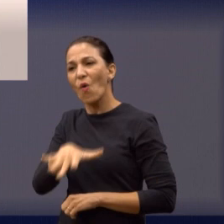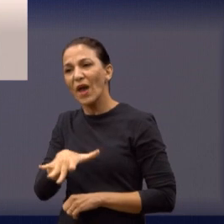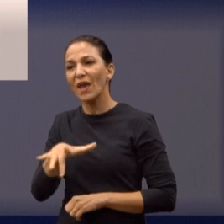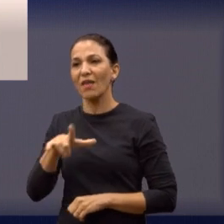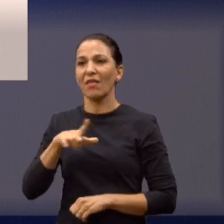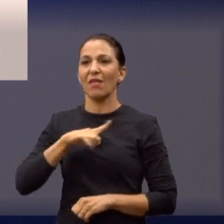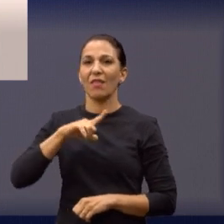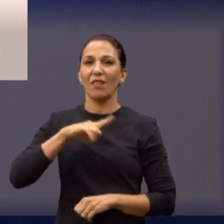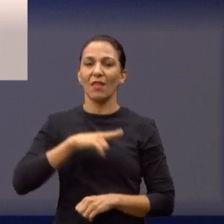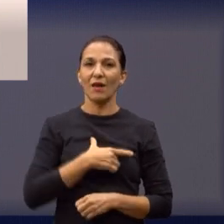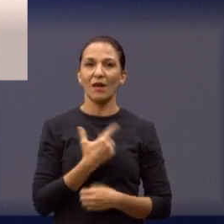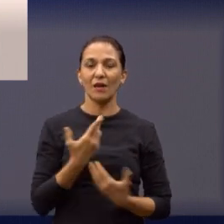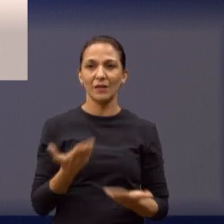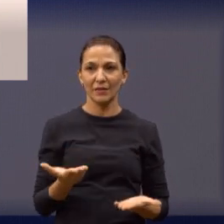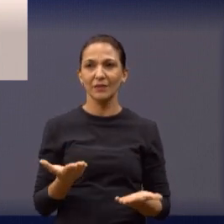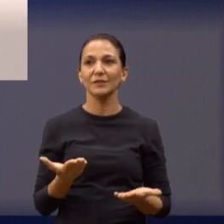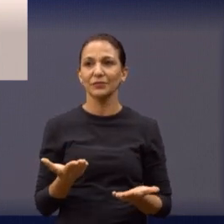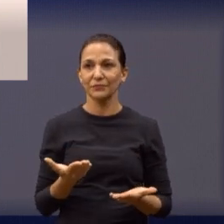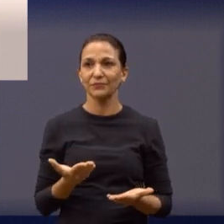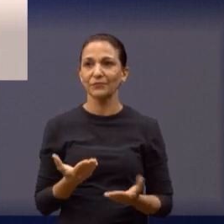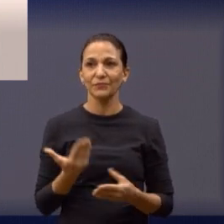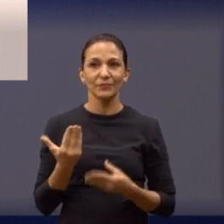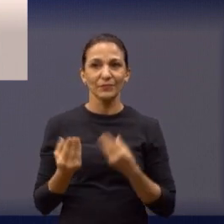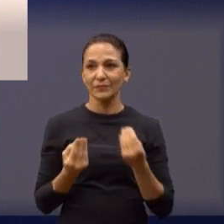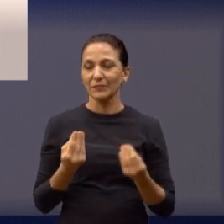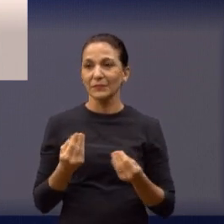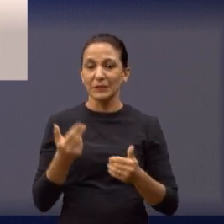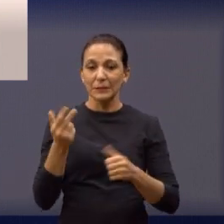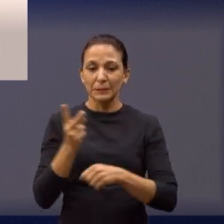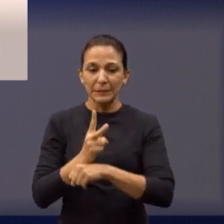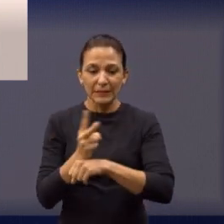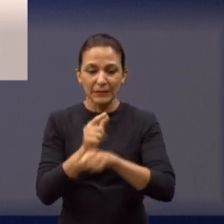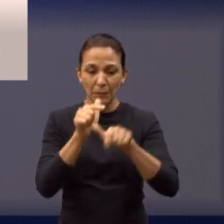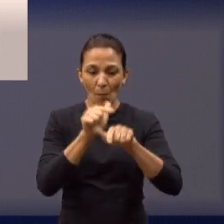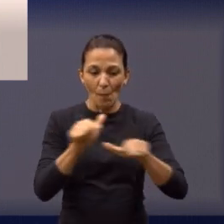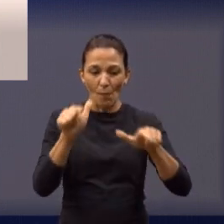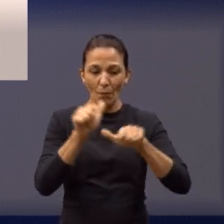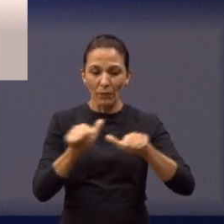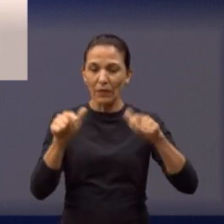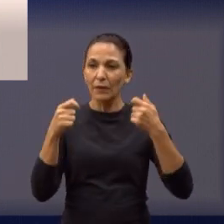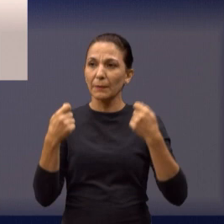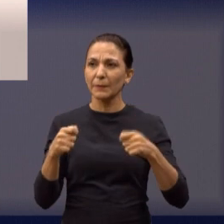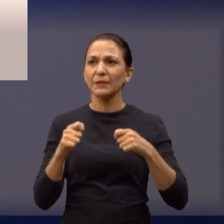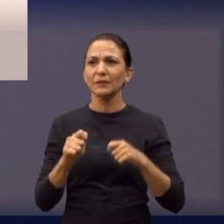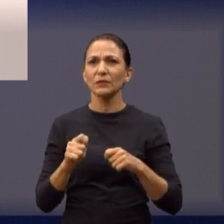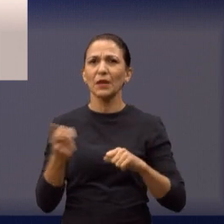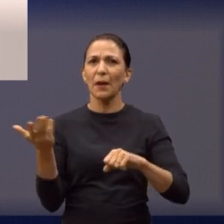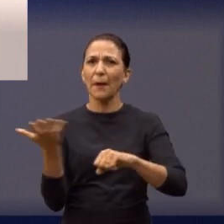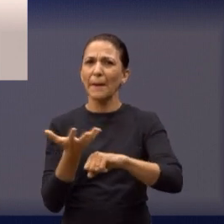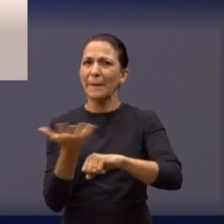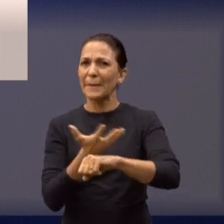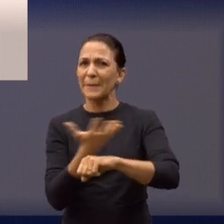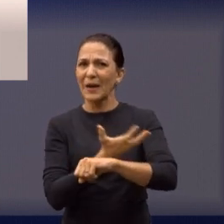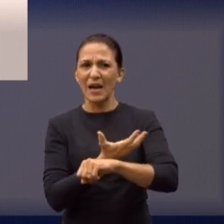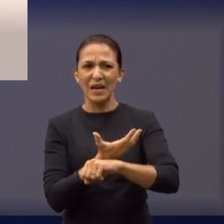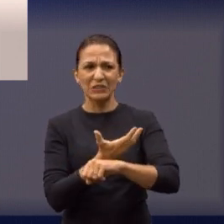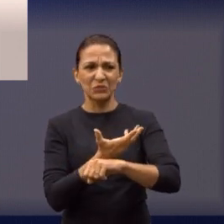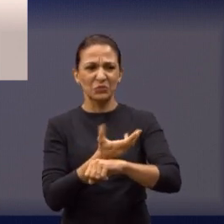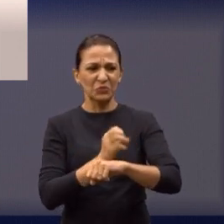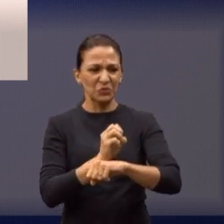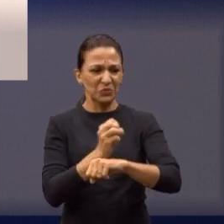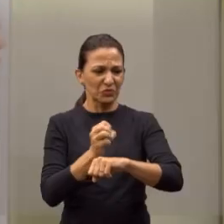dessa dessa desse zeladoria limpeza e outra também não é cortar o mate a grama e deixar lá não